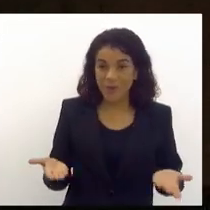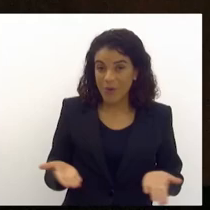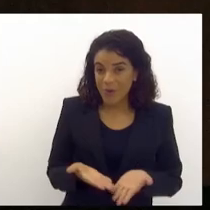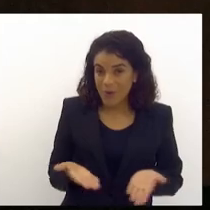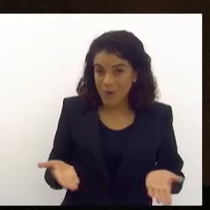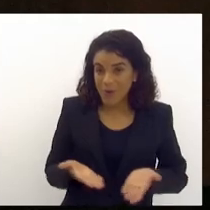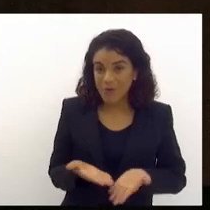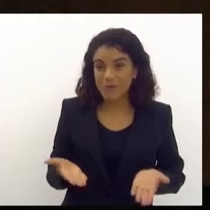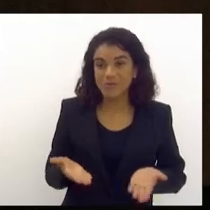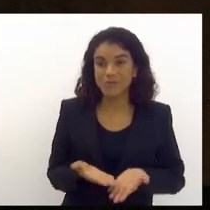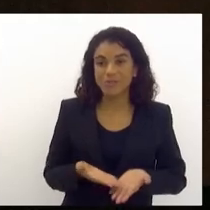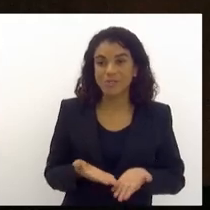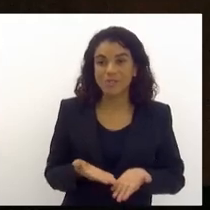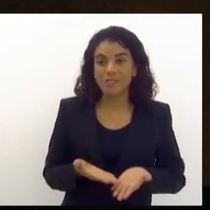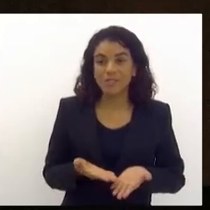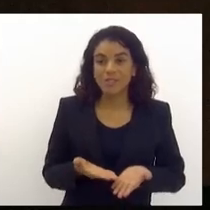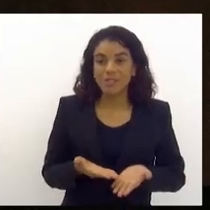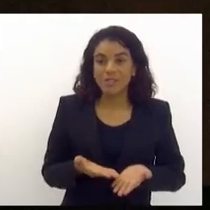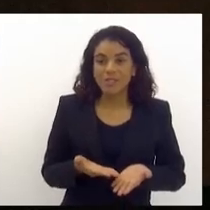E hoje,